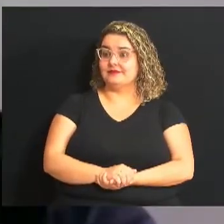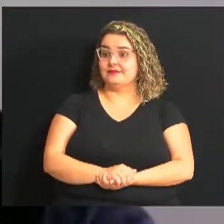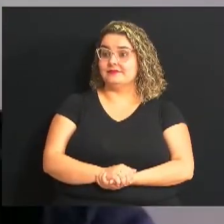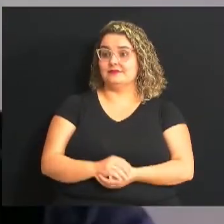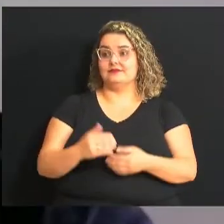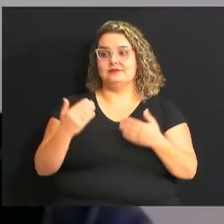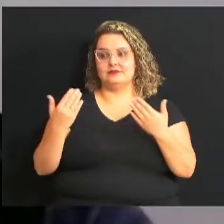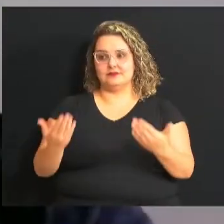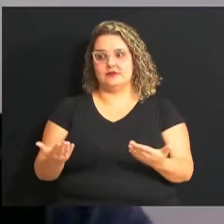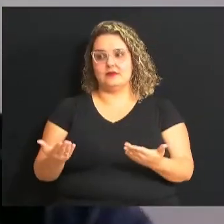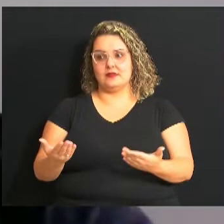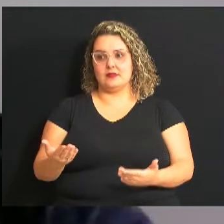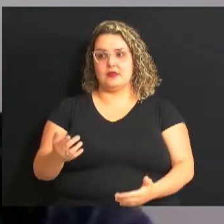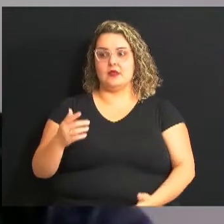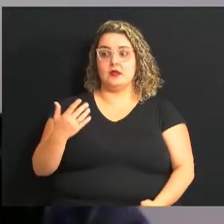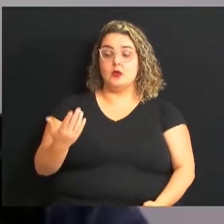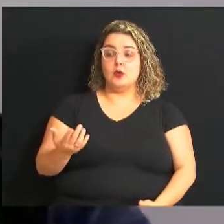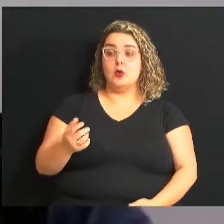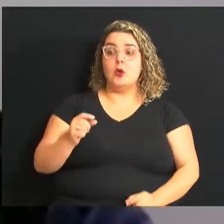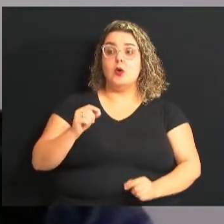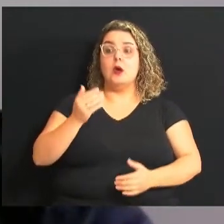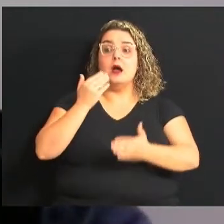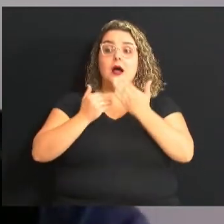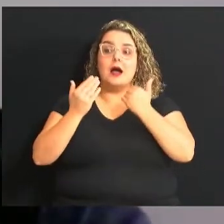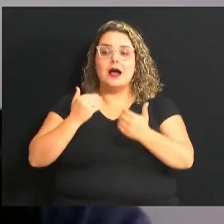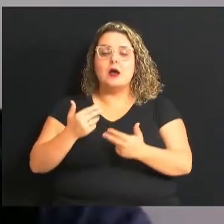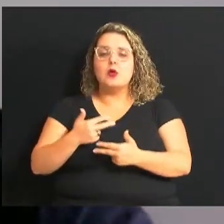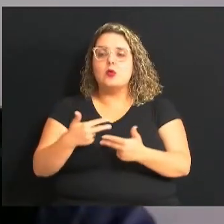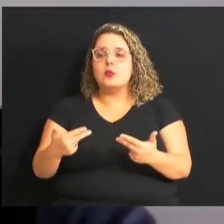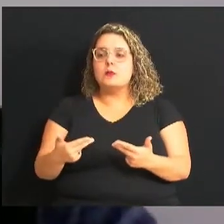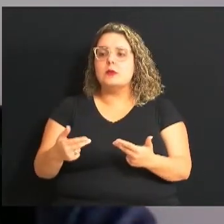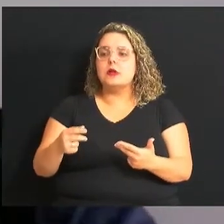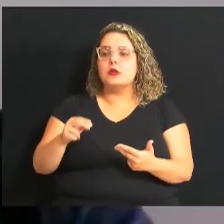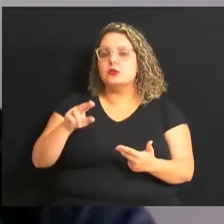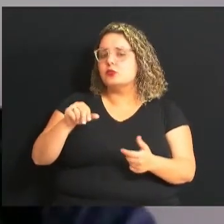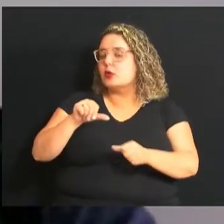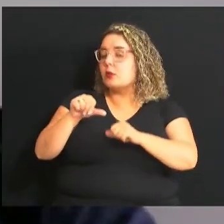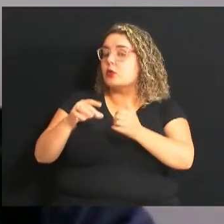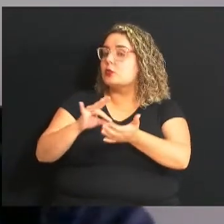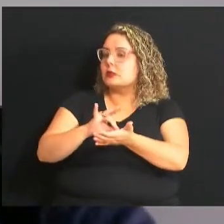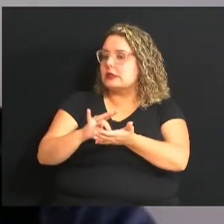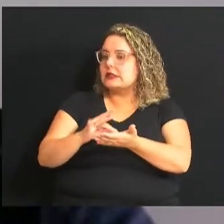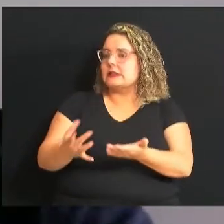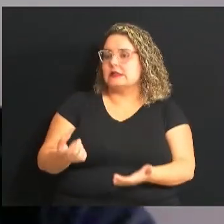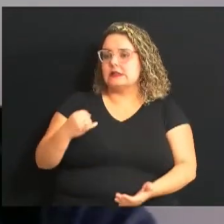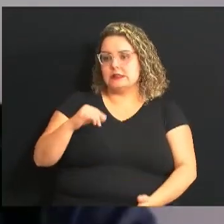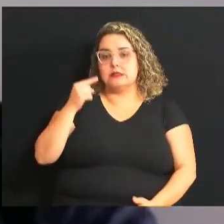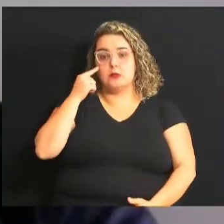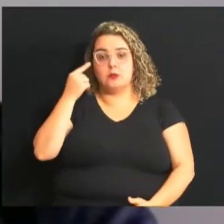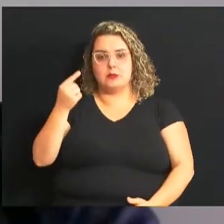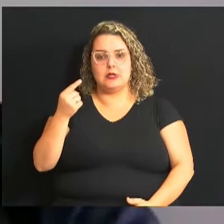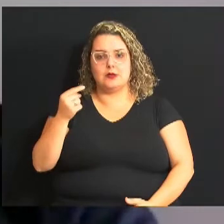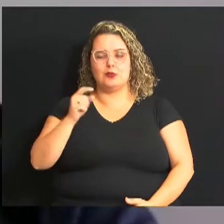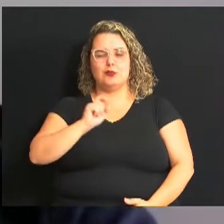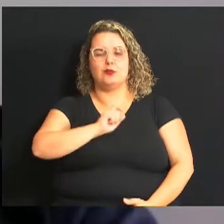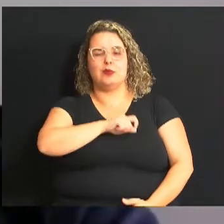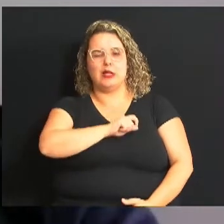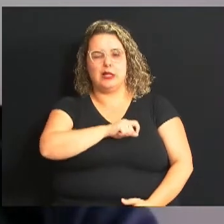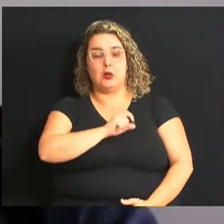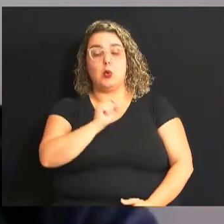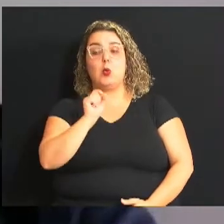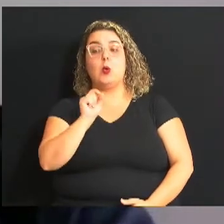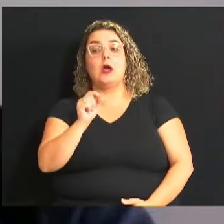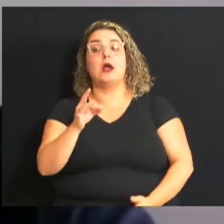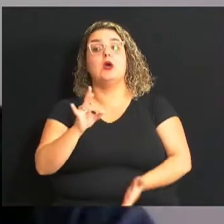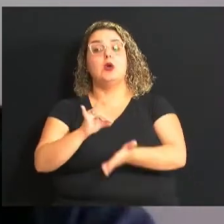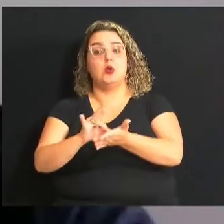Então, no caso, assim, a comida, ela nunca vira inimiga. Se formos pensar num vilão, o inimigo, no caso, seria